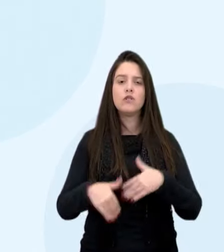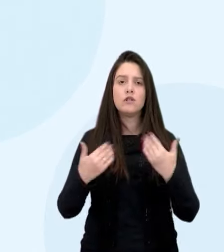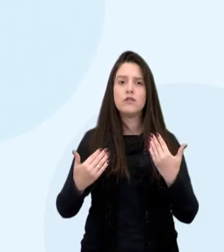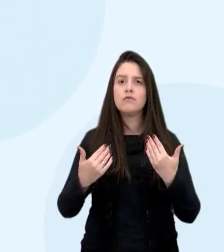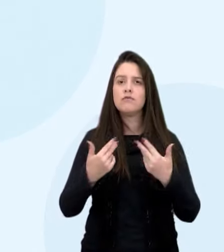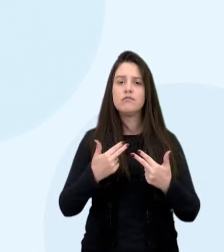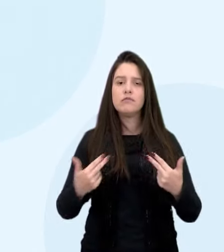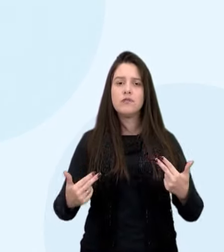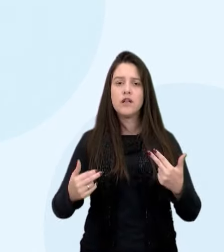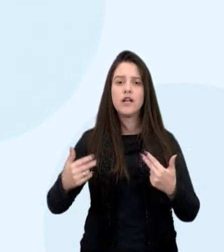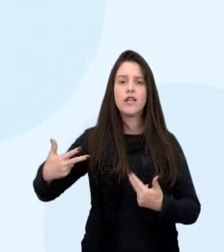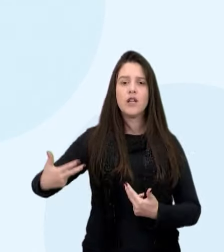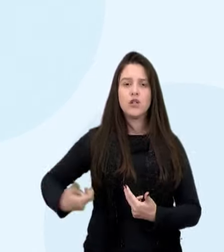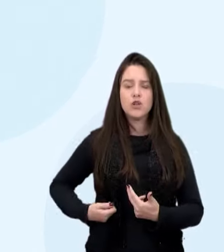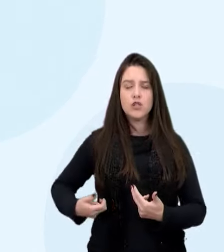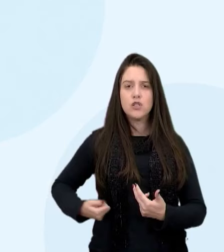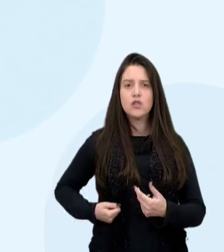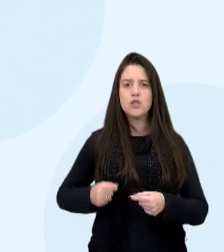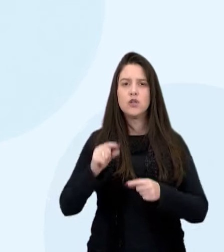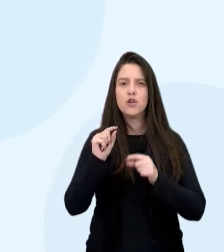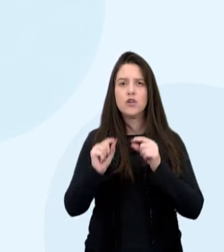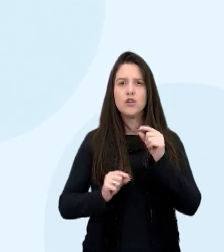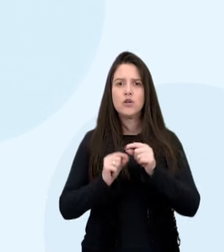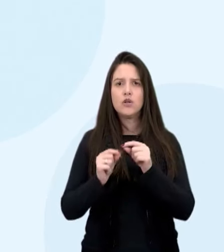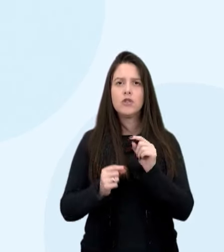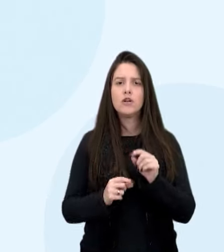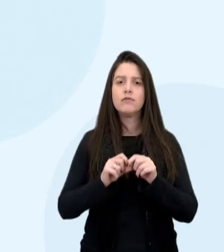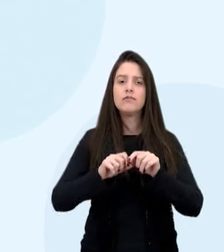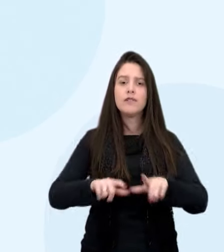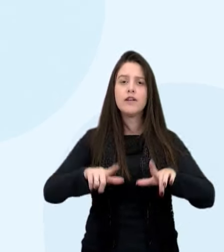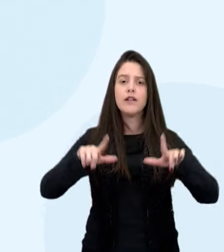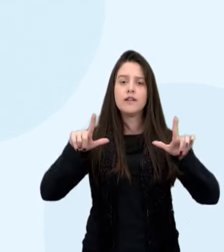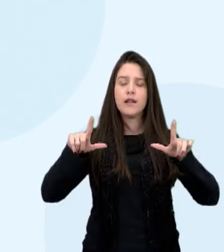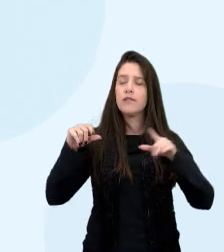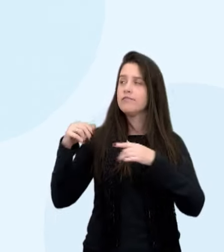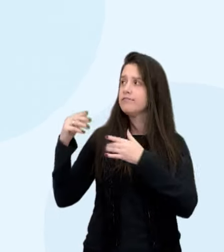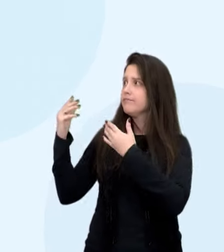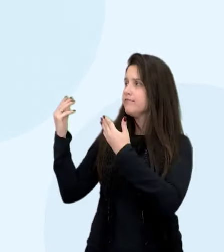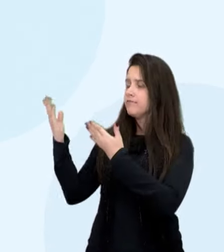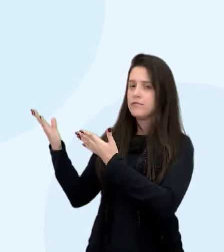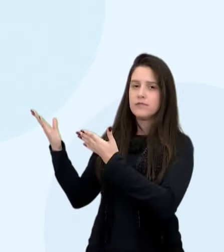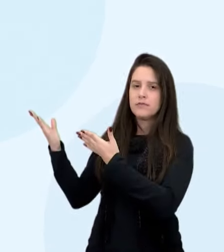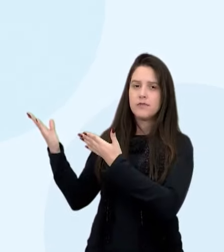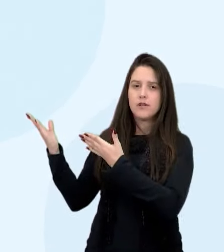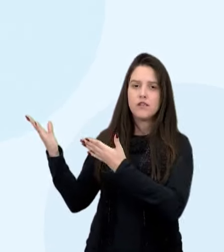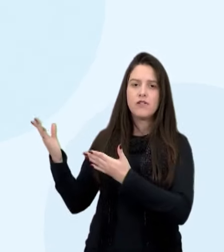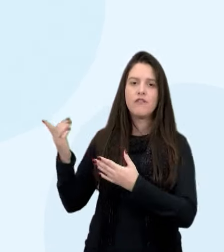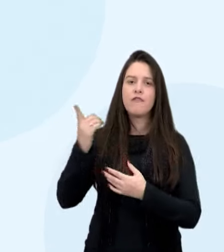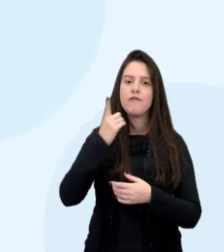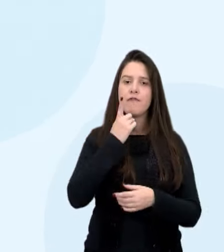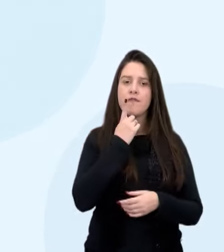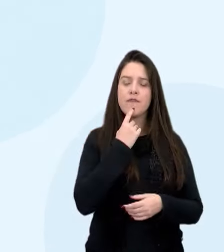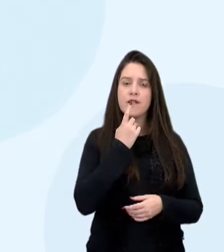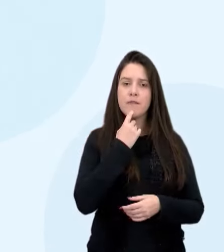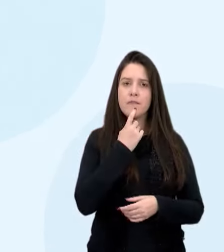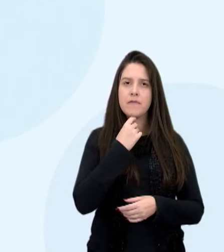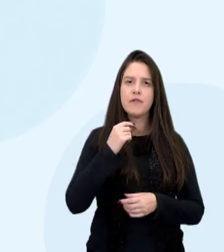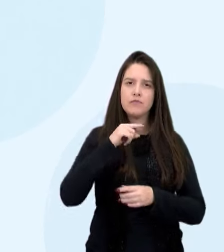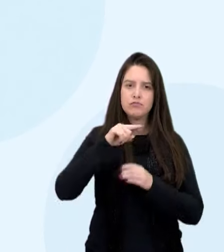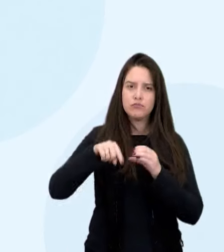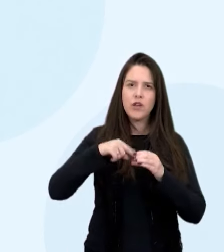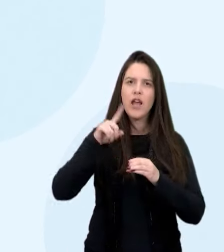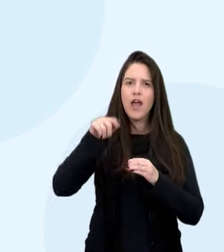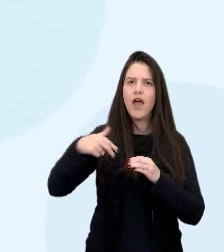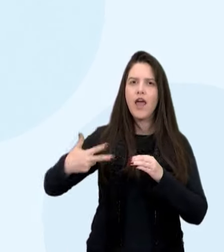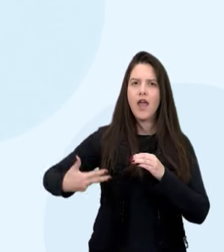da insulina? O receptor está aqui na célula. Então, aqui pela seta vermelha, vocês estão vendo o receptor da insulina.